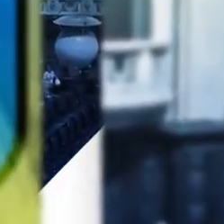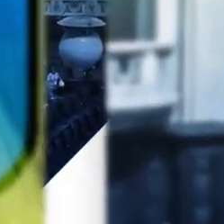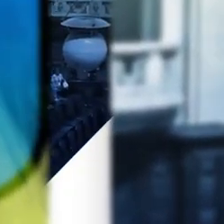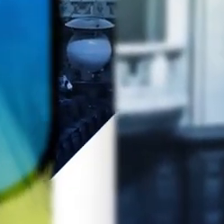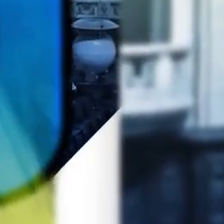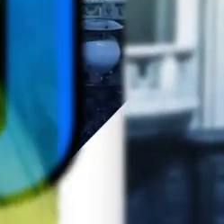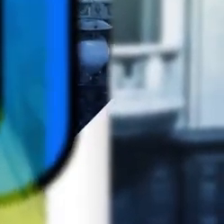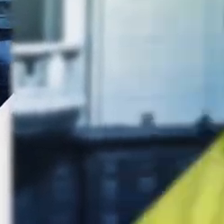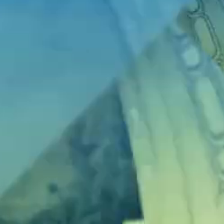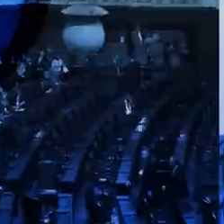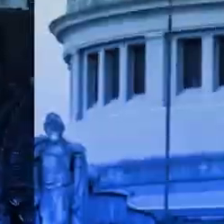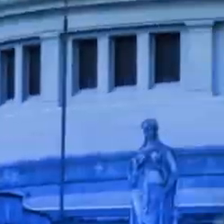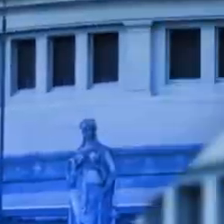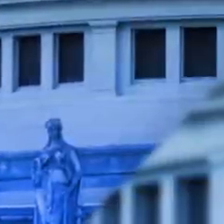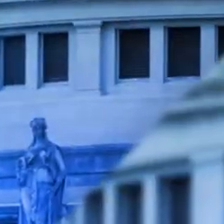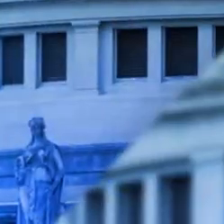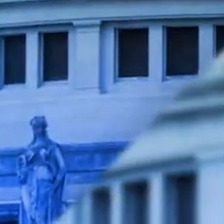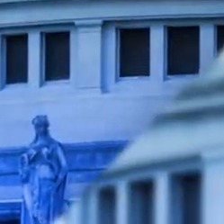Música